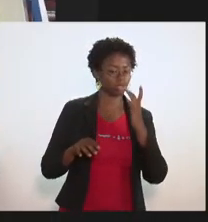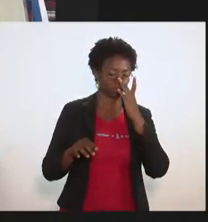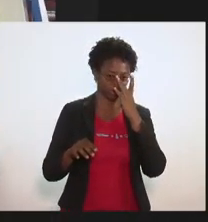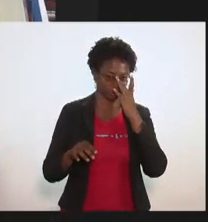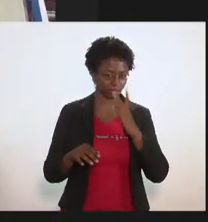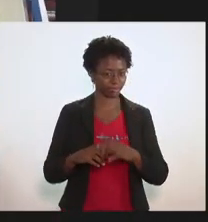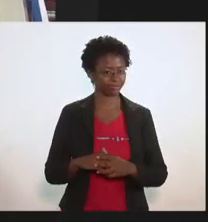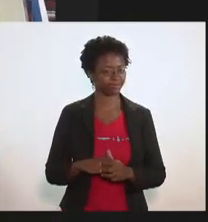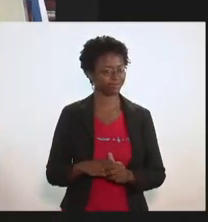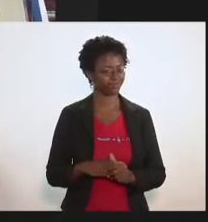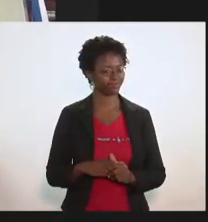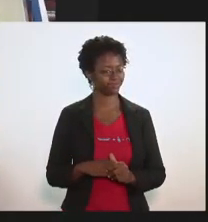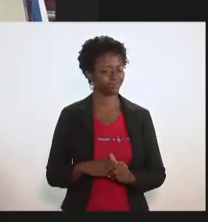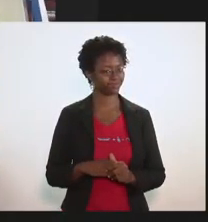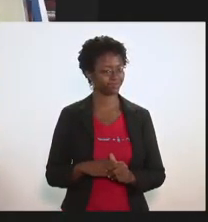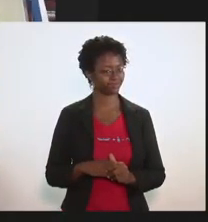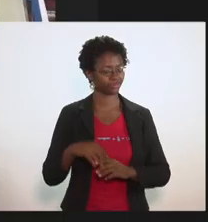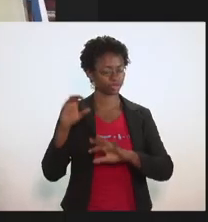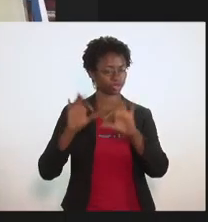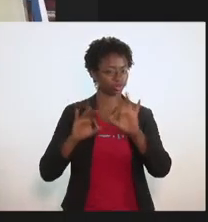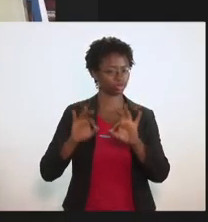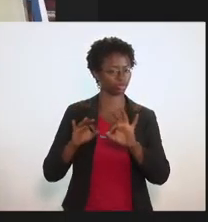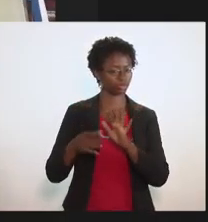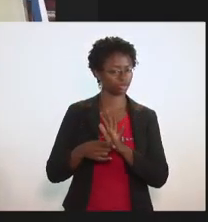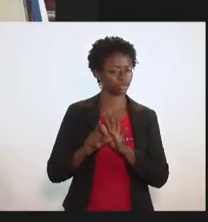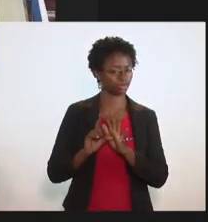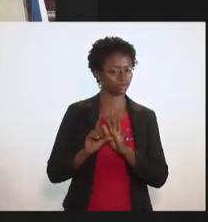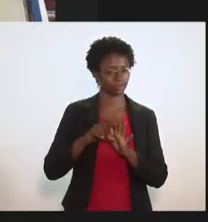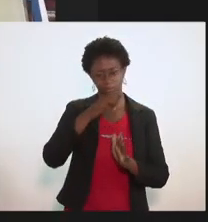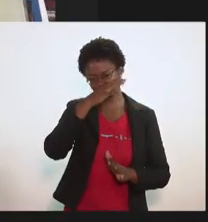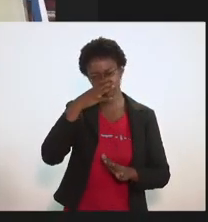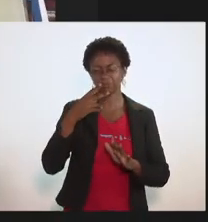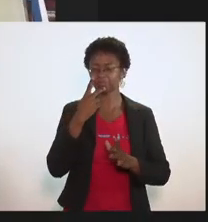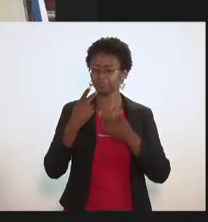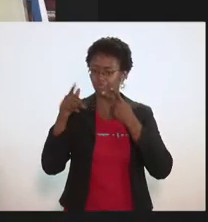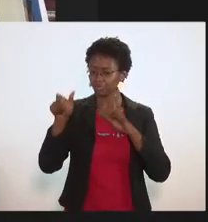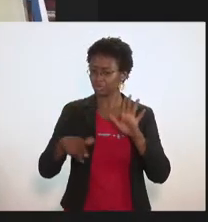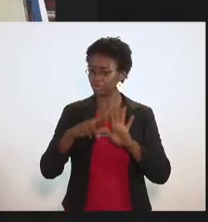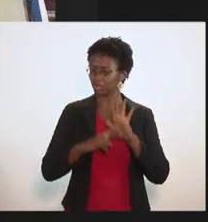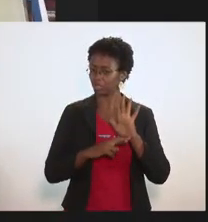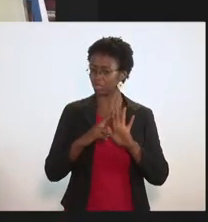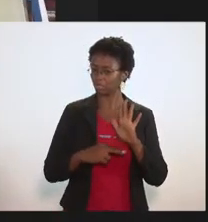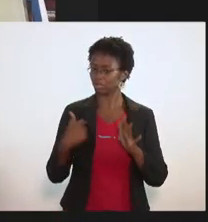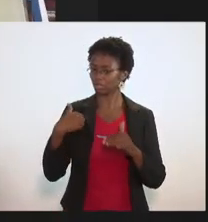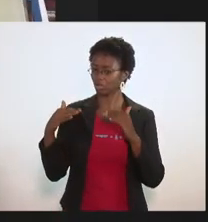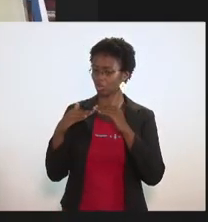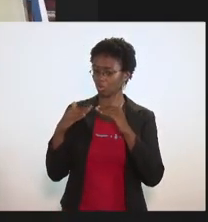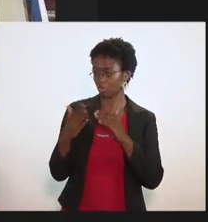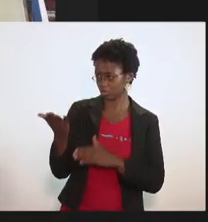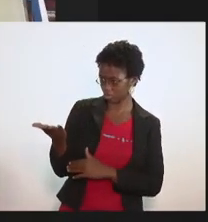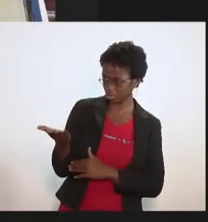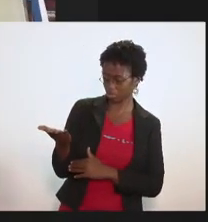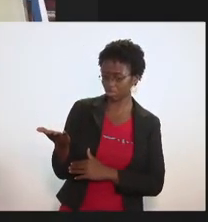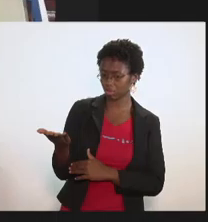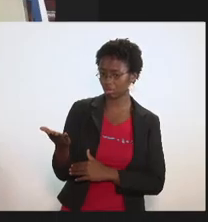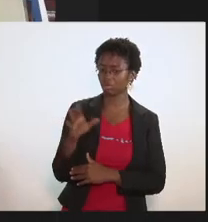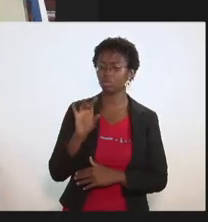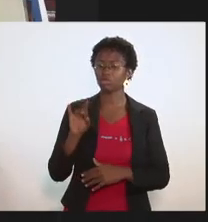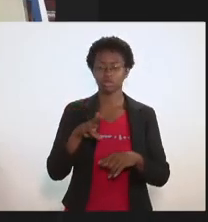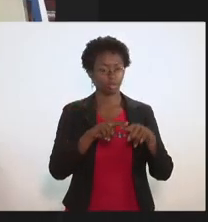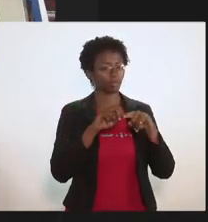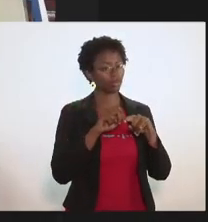Perfeitamente. Então, voltando, quando Vossa Excelência retorna... Não, sem demérito, Vossa Excelência começou a discutir, mas é só para a gente manter o nosso...